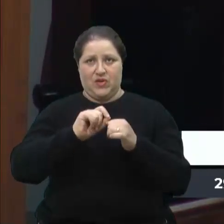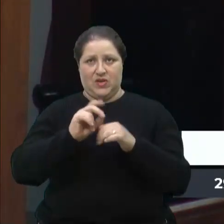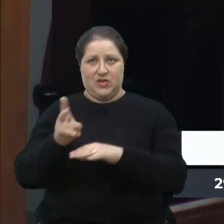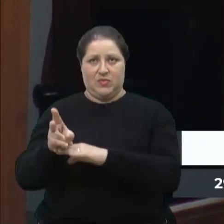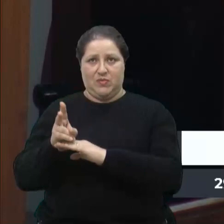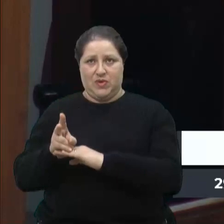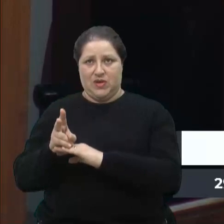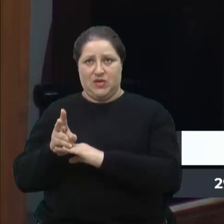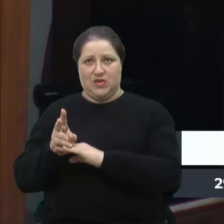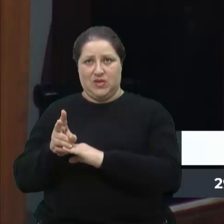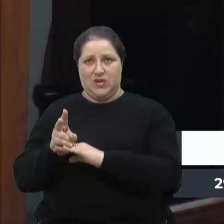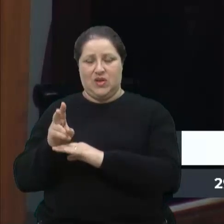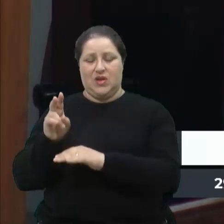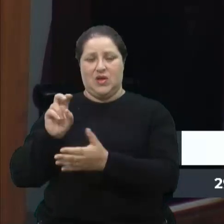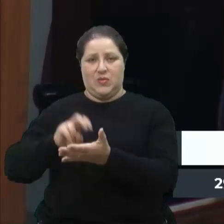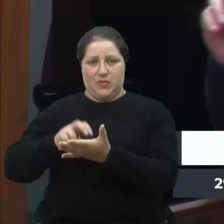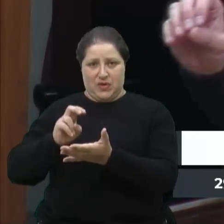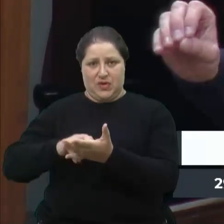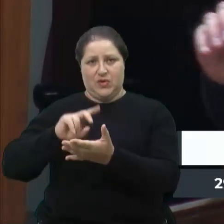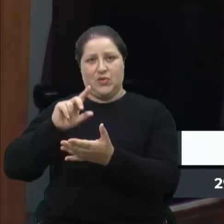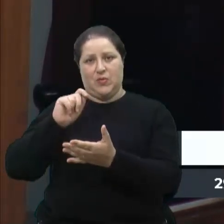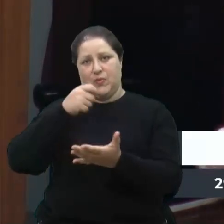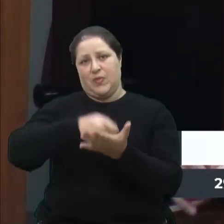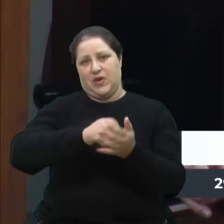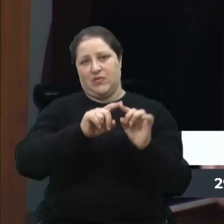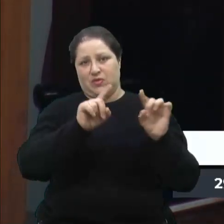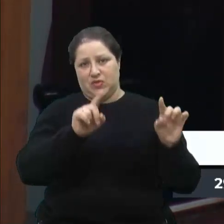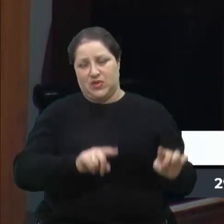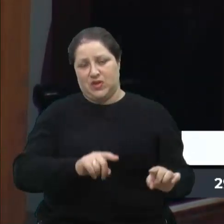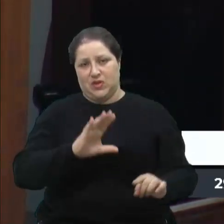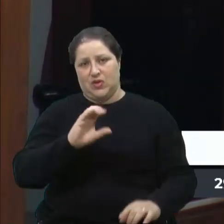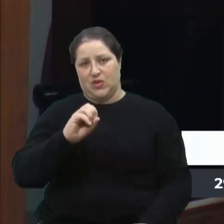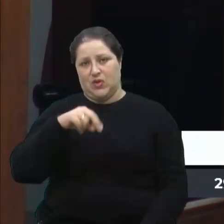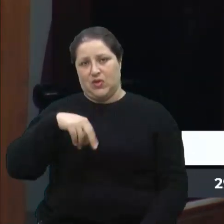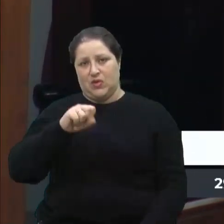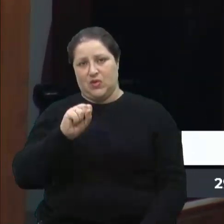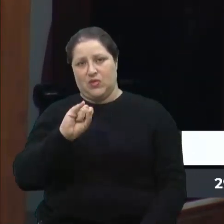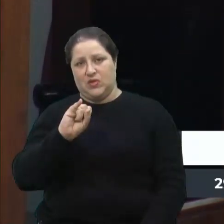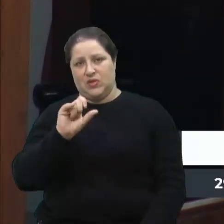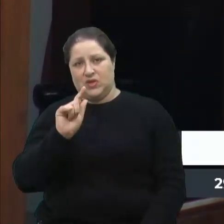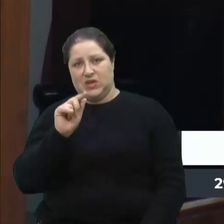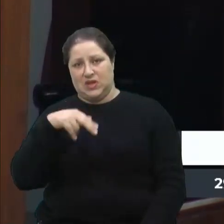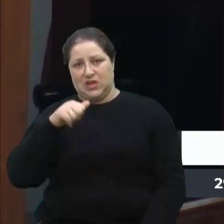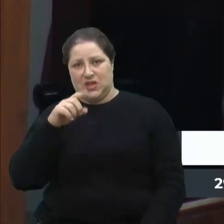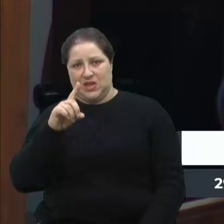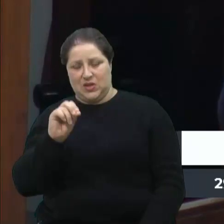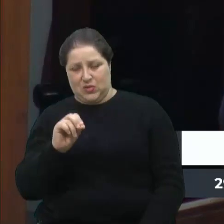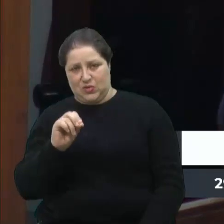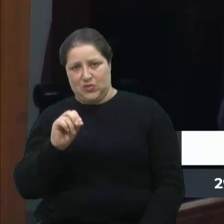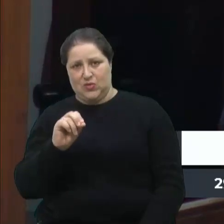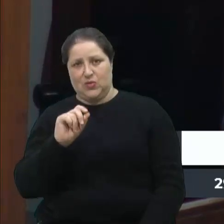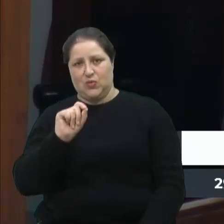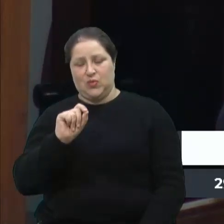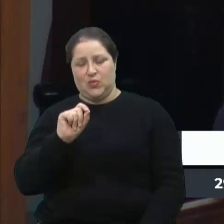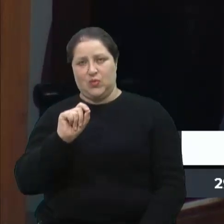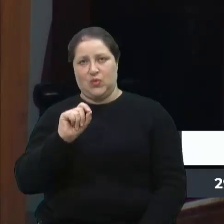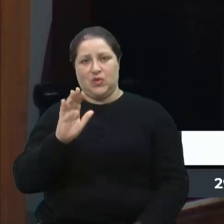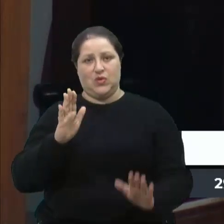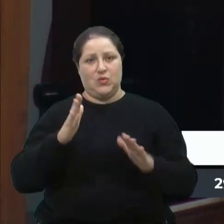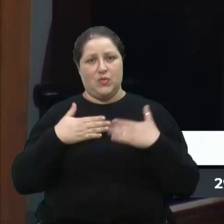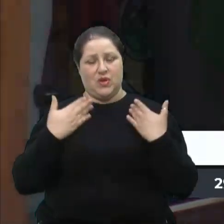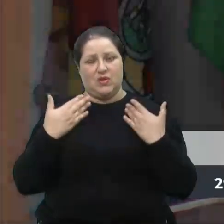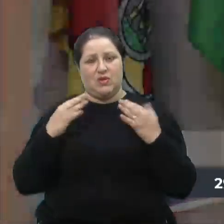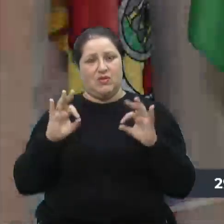pegou dinheiro dos bancos emprestado para pagar o salário dos funcionários públicos. Novamente, para surpresa de 0 pessoas,